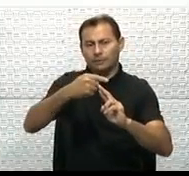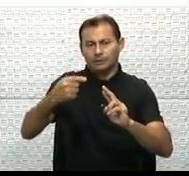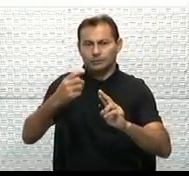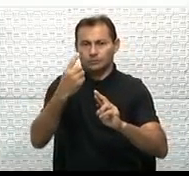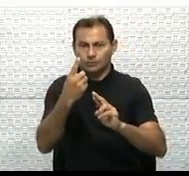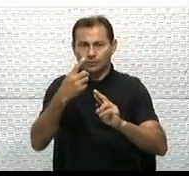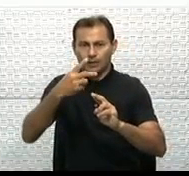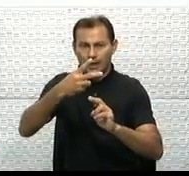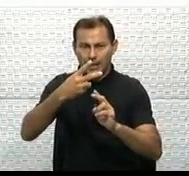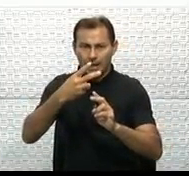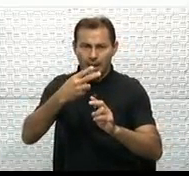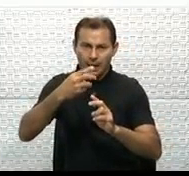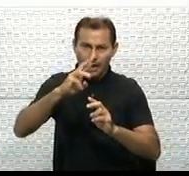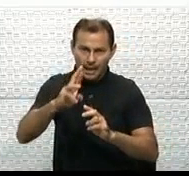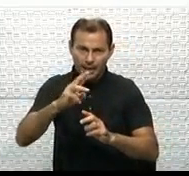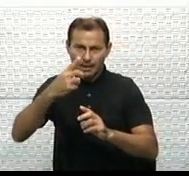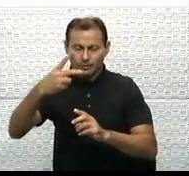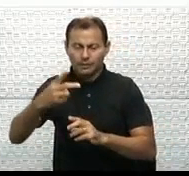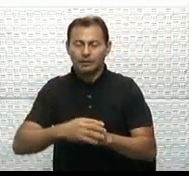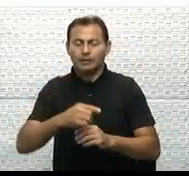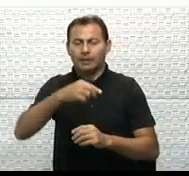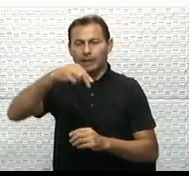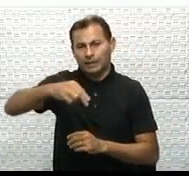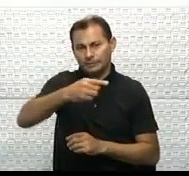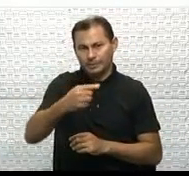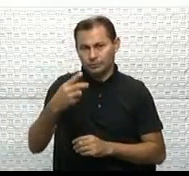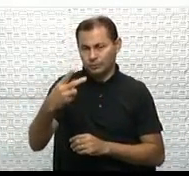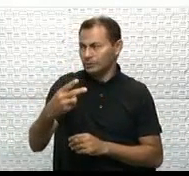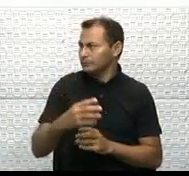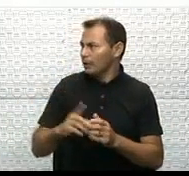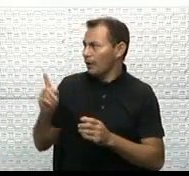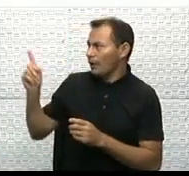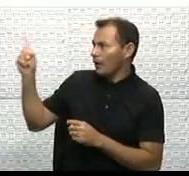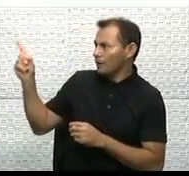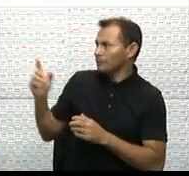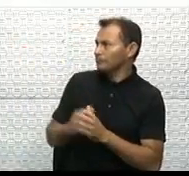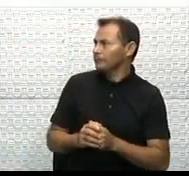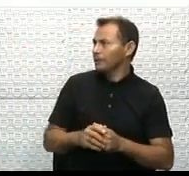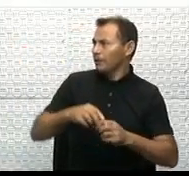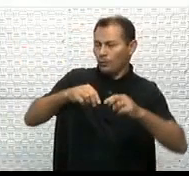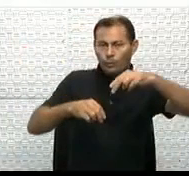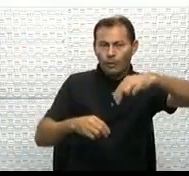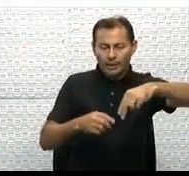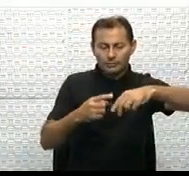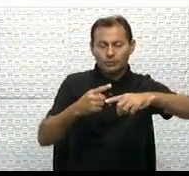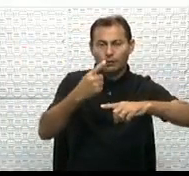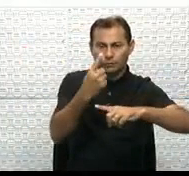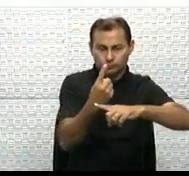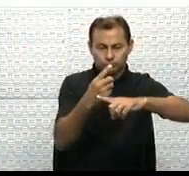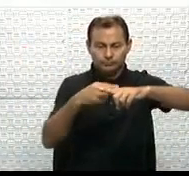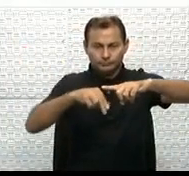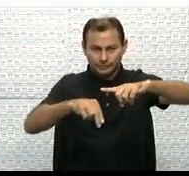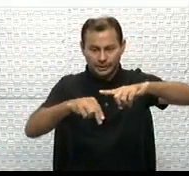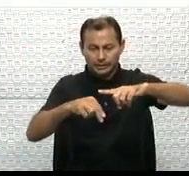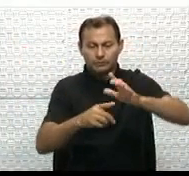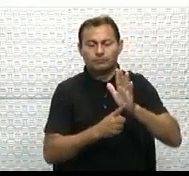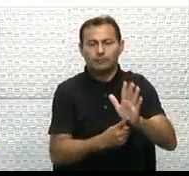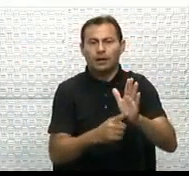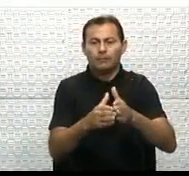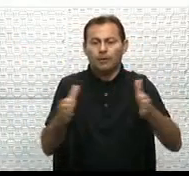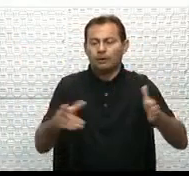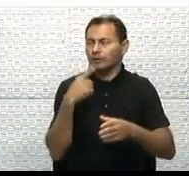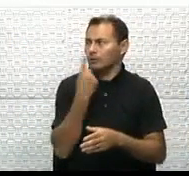quadrado sobre N menos 2. O que é o R? É esse coeficiente de correlação. O N é o tamanho da nossa amostra.